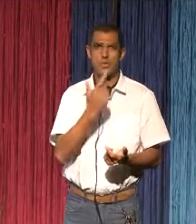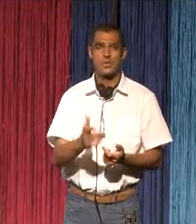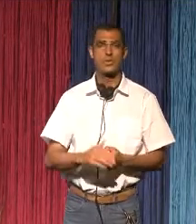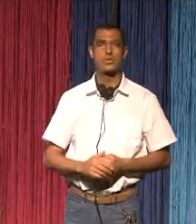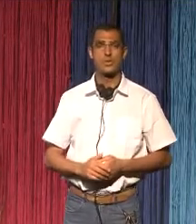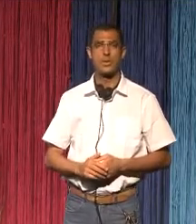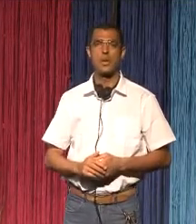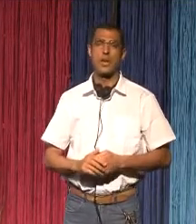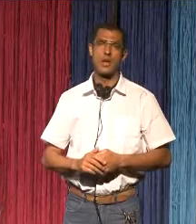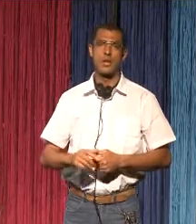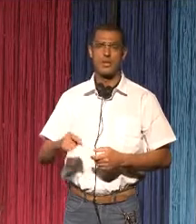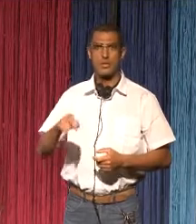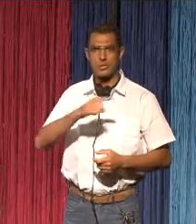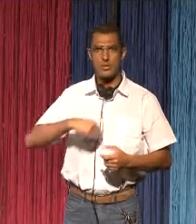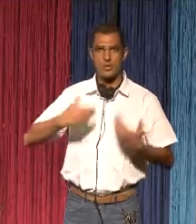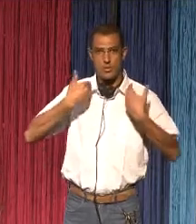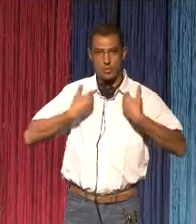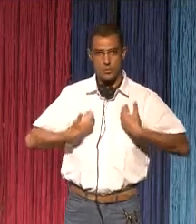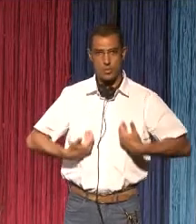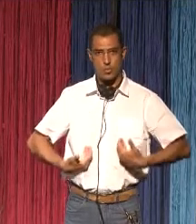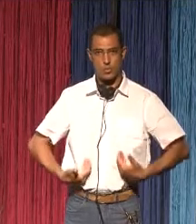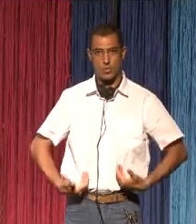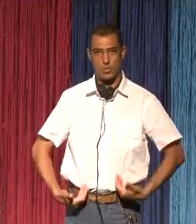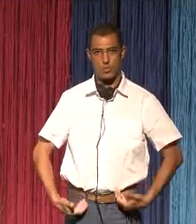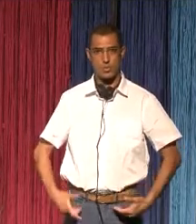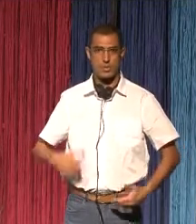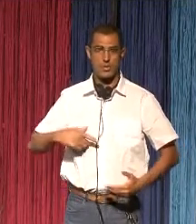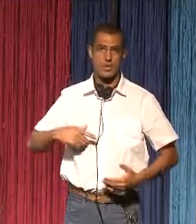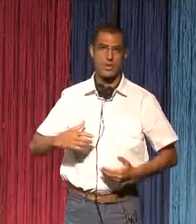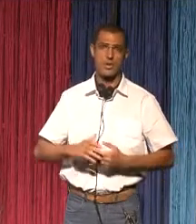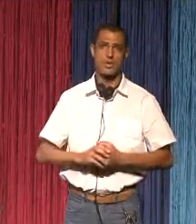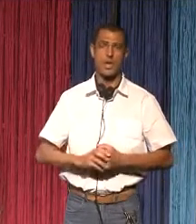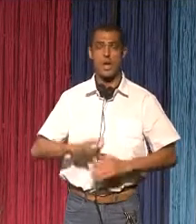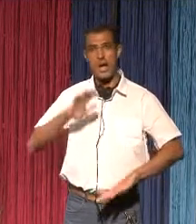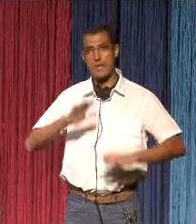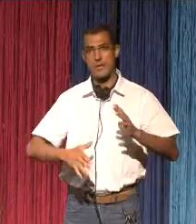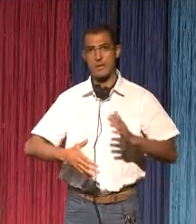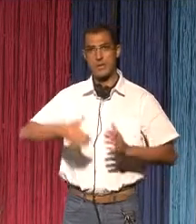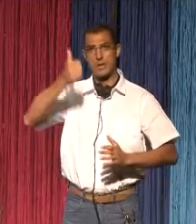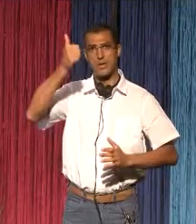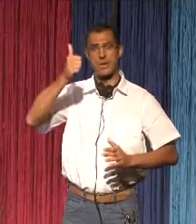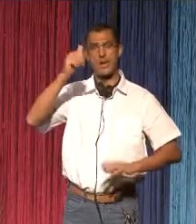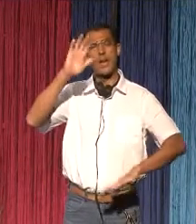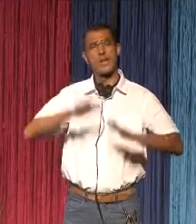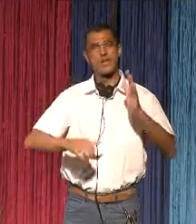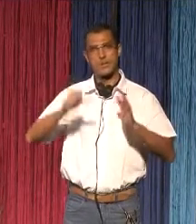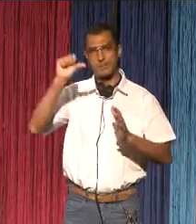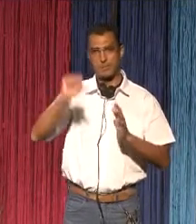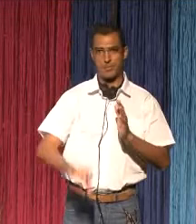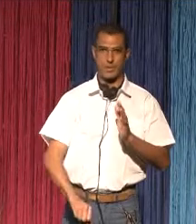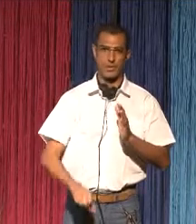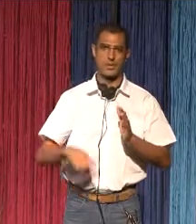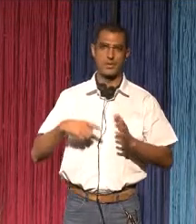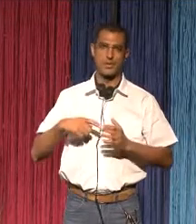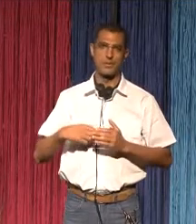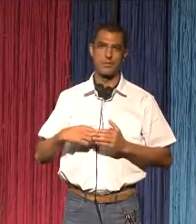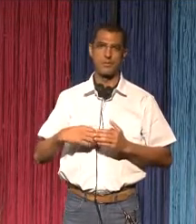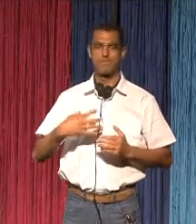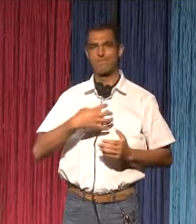cujas partes, né, nós somos o melhor das nossas partes e também o pior das nossas partes. É